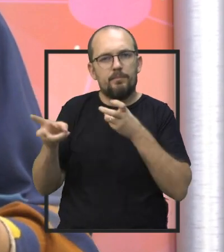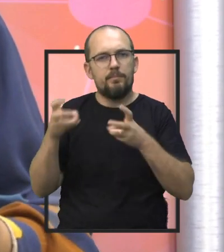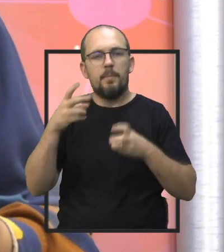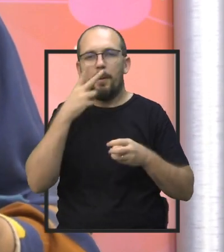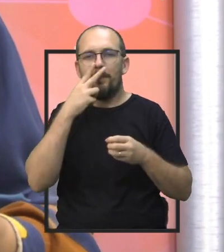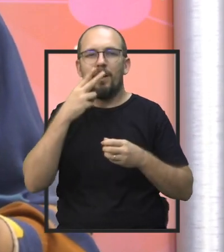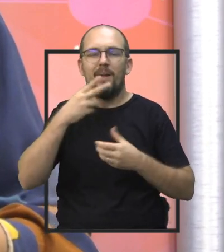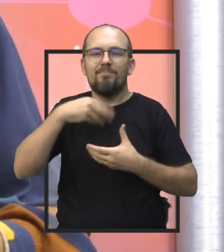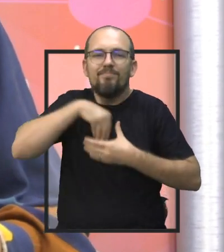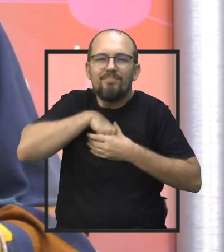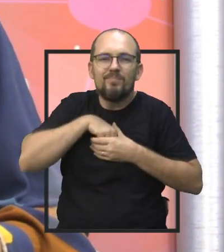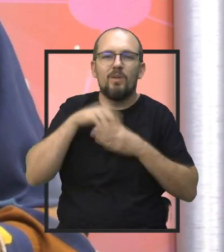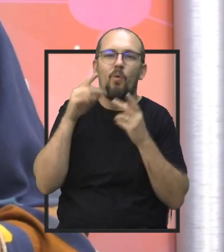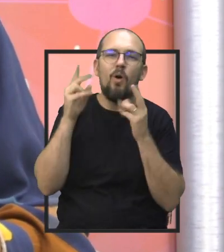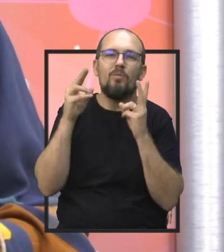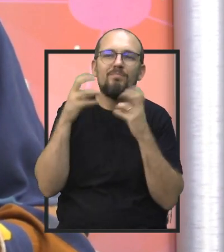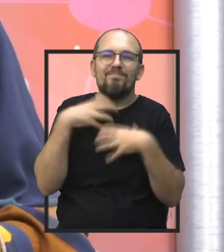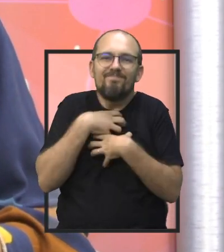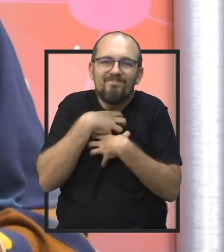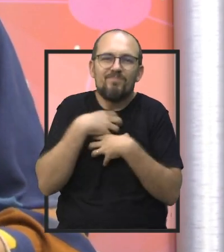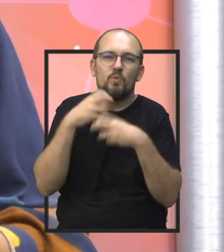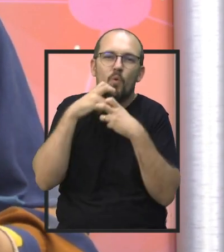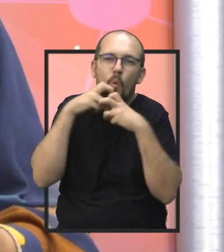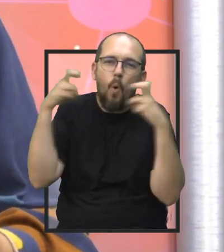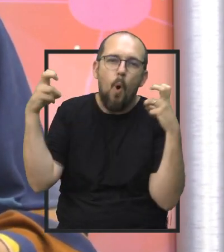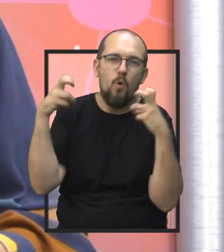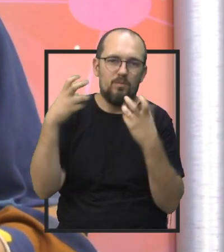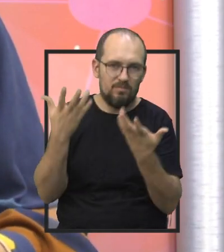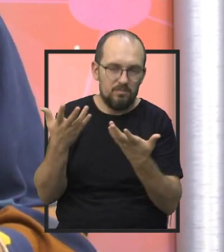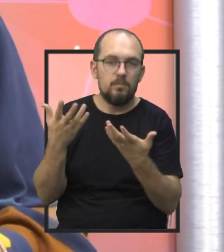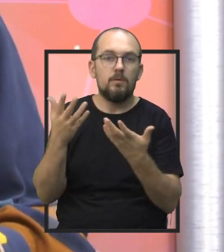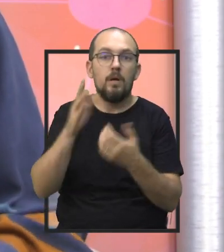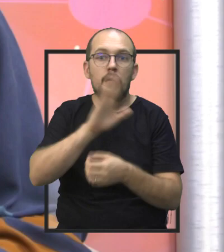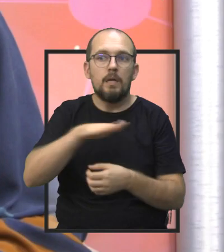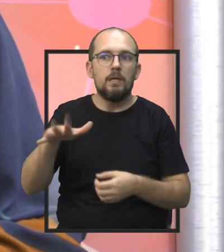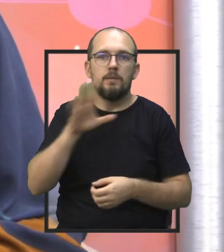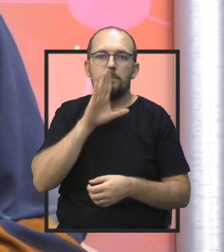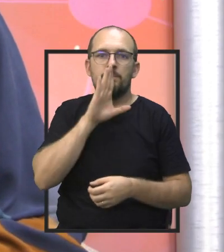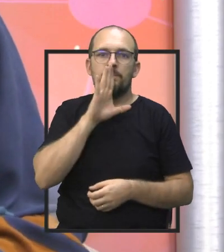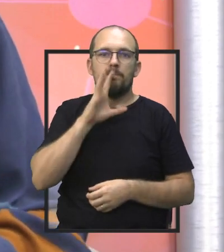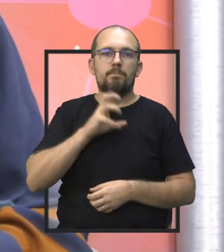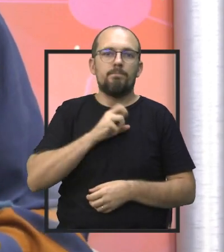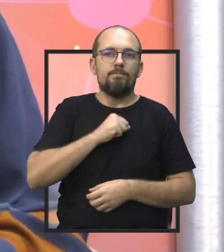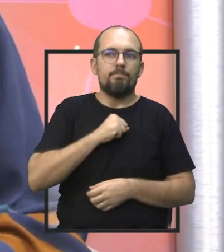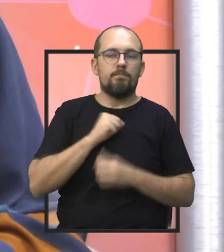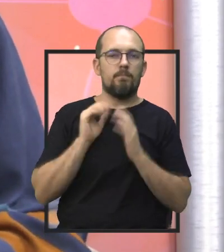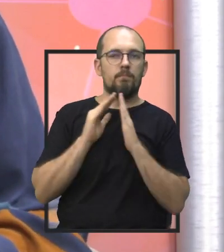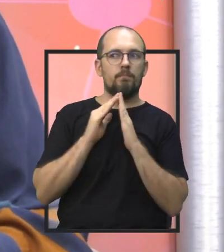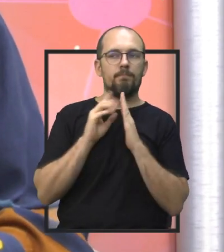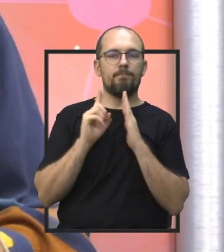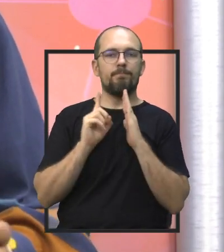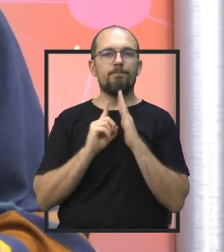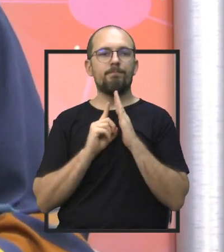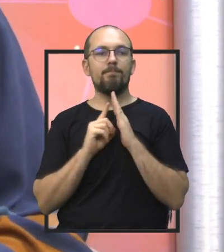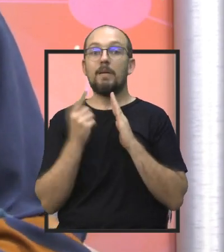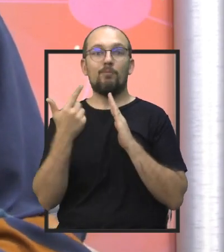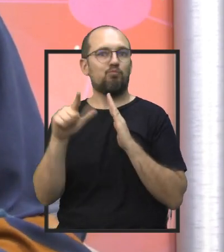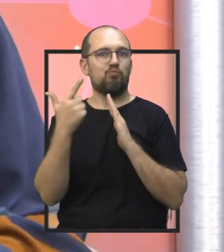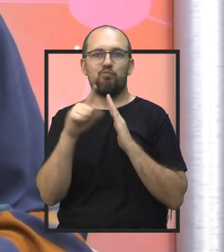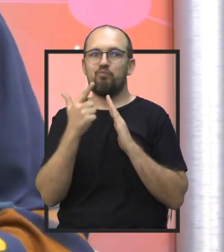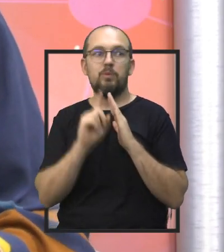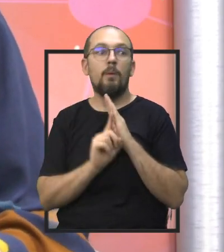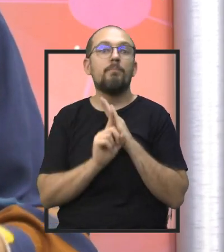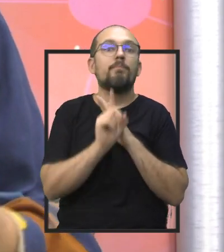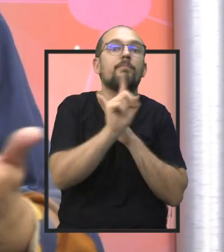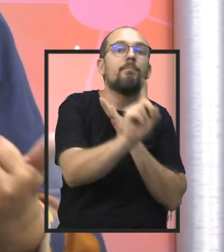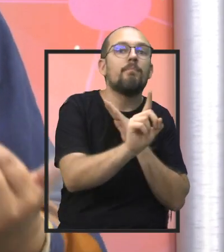socorro, isso falando de violência contra as mulheres, mas contra as crianças ficaram silenciadas em casa, sem a percepção,